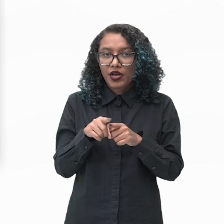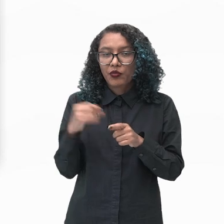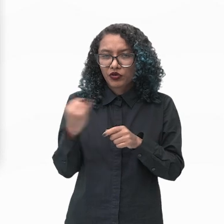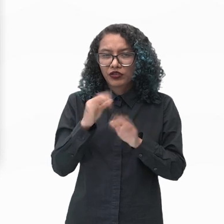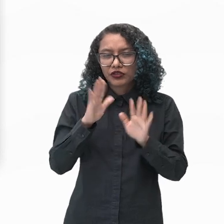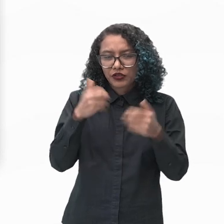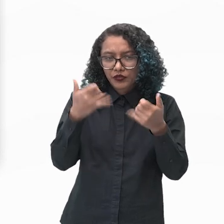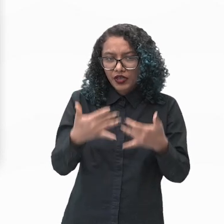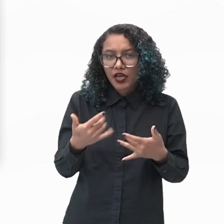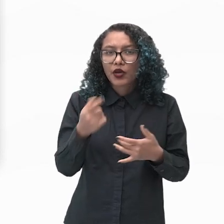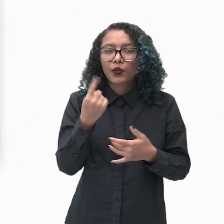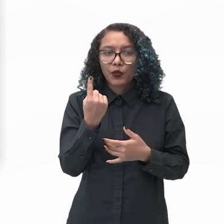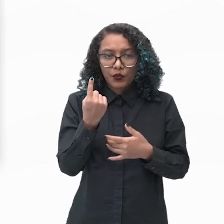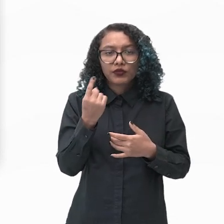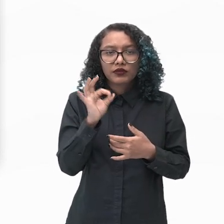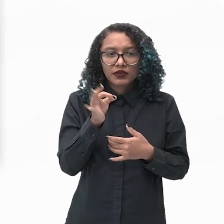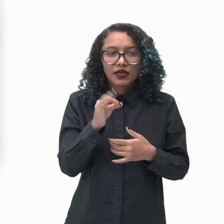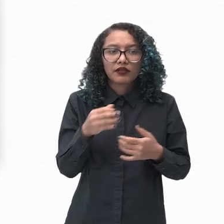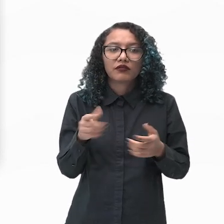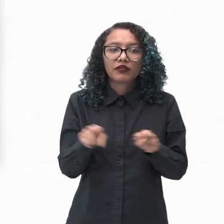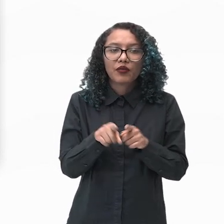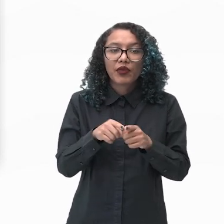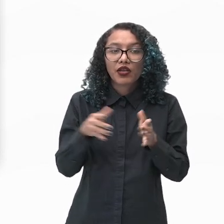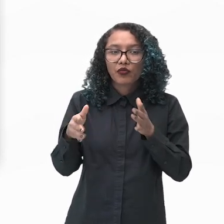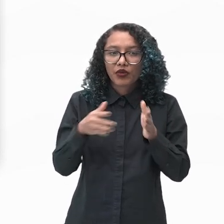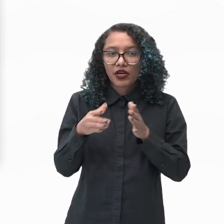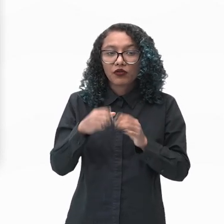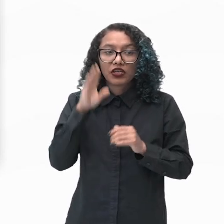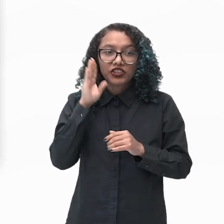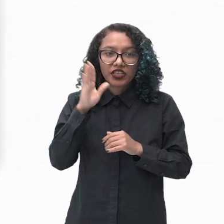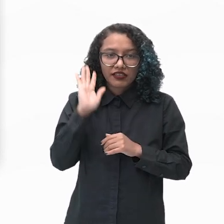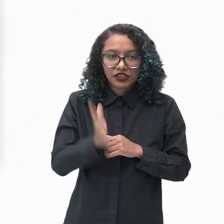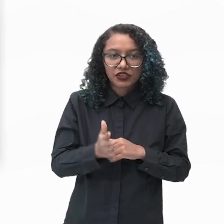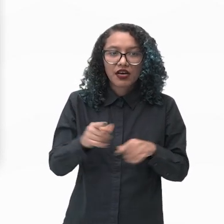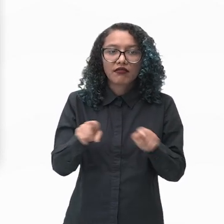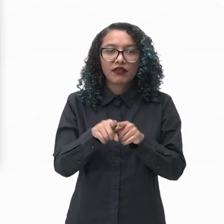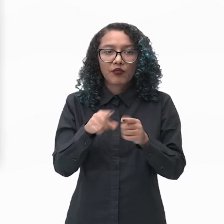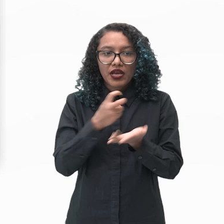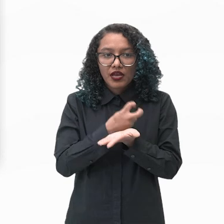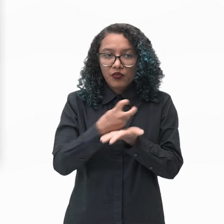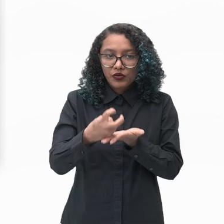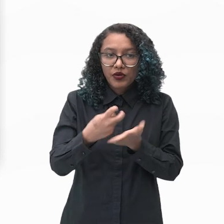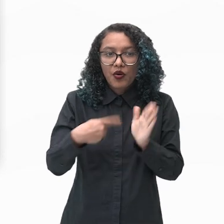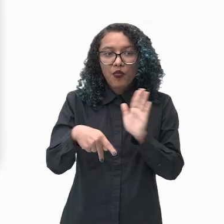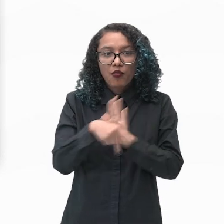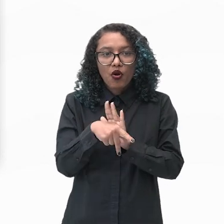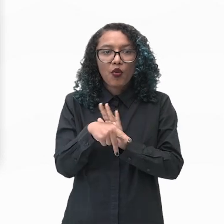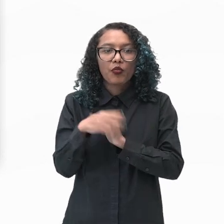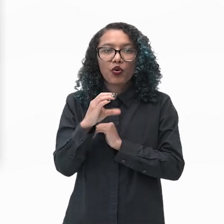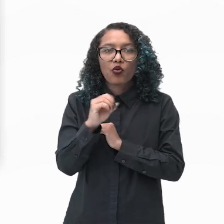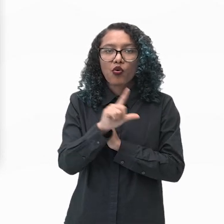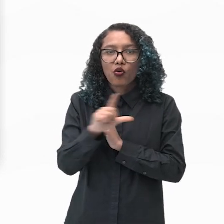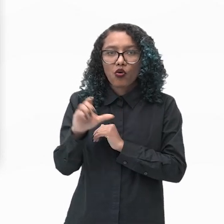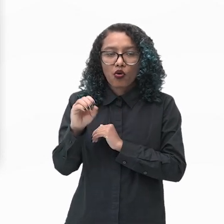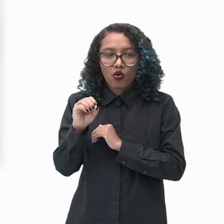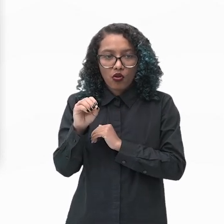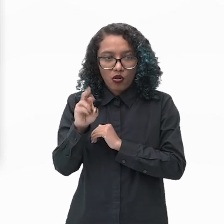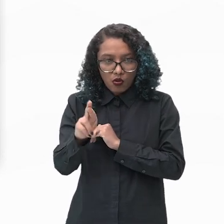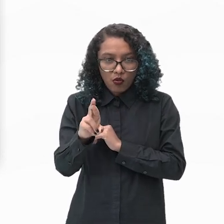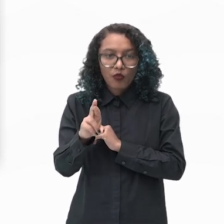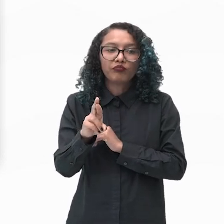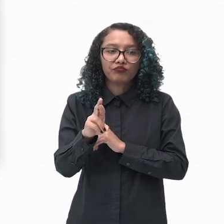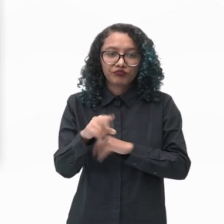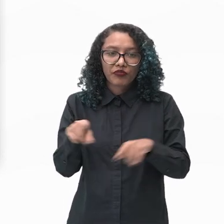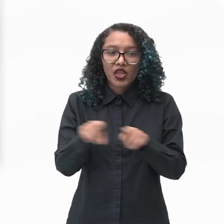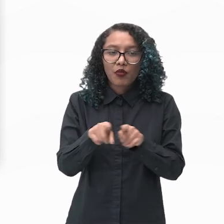Temos também o período das diretas já, o impeachment do presidente Fernando Collor de Mello. A gente tem também